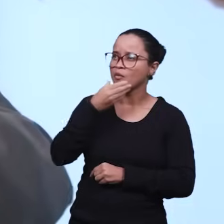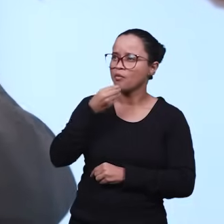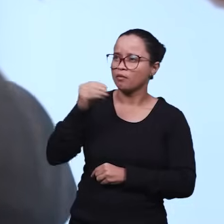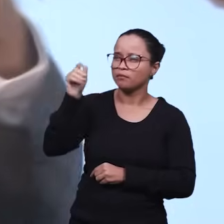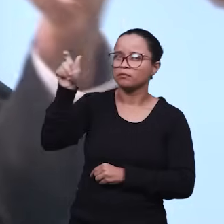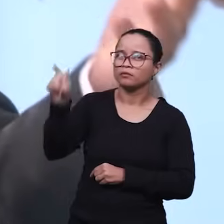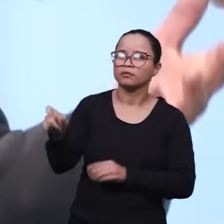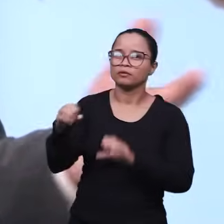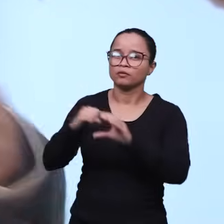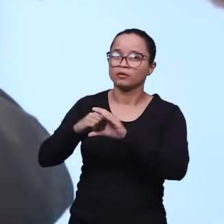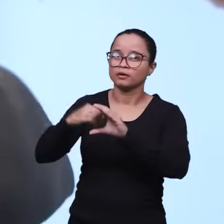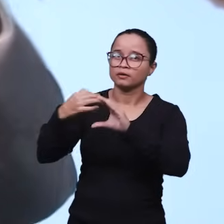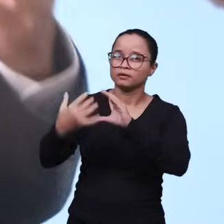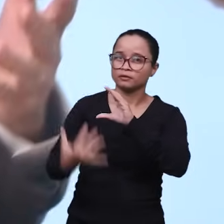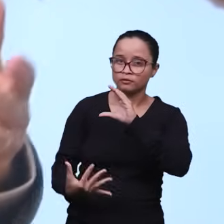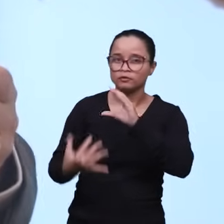com